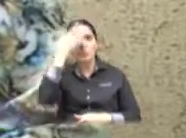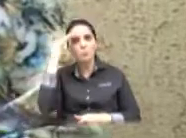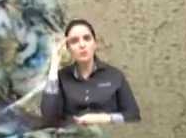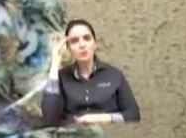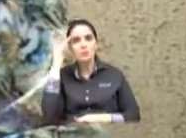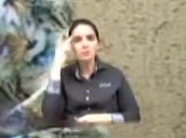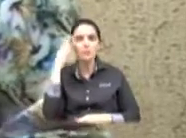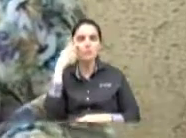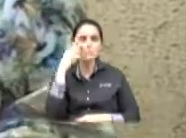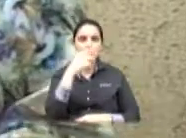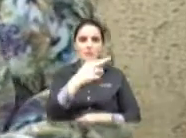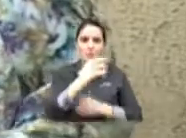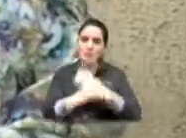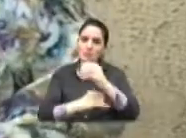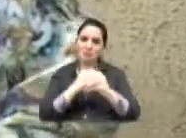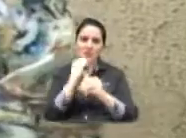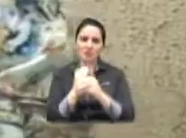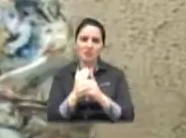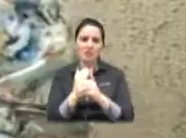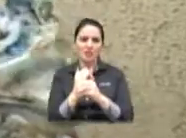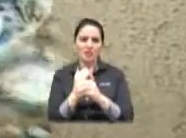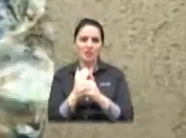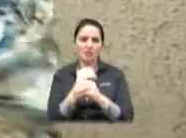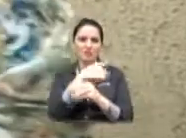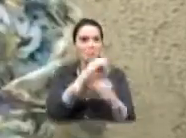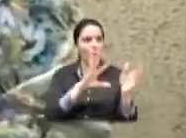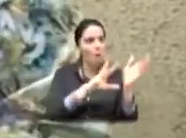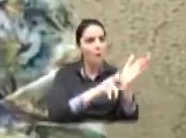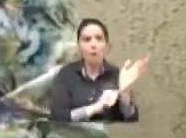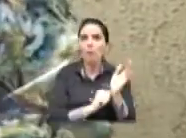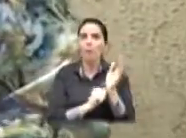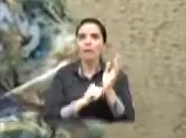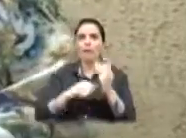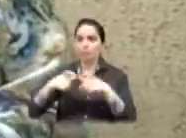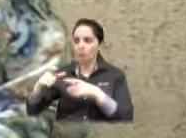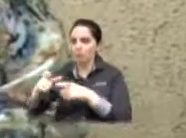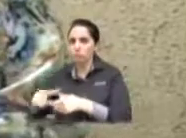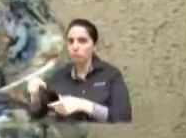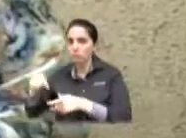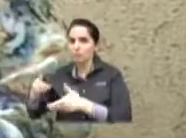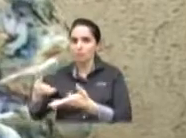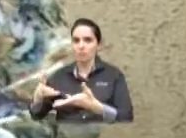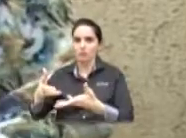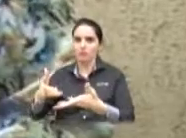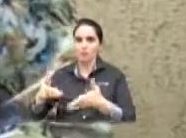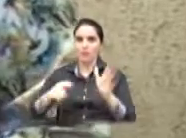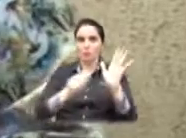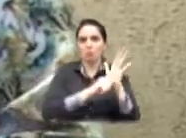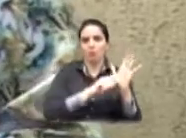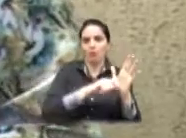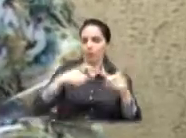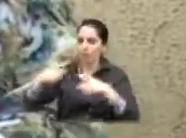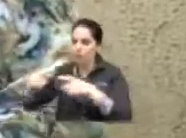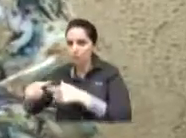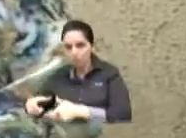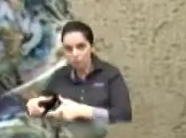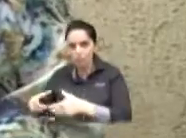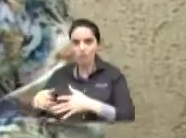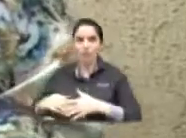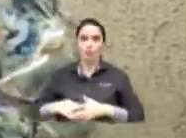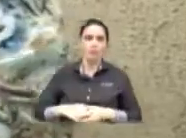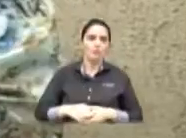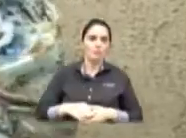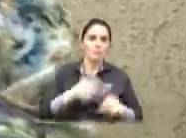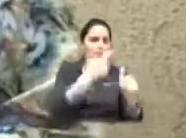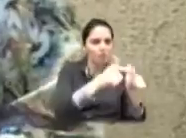negativa o outro roubo foi no bairro tal uma apreensão de droga foi no bairro tal aconteceu colocar